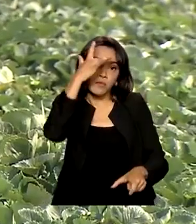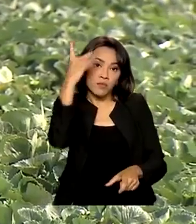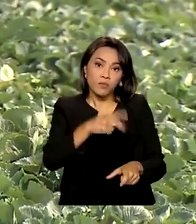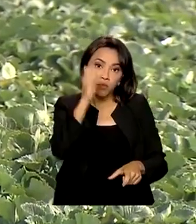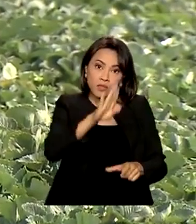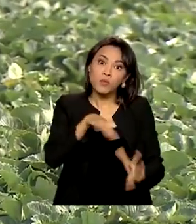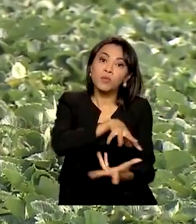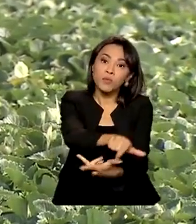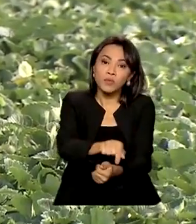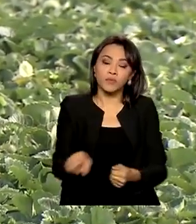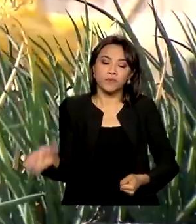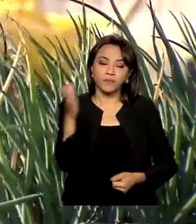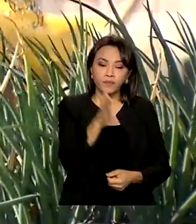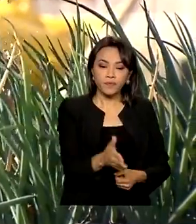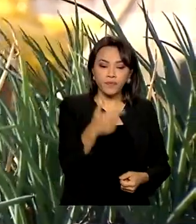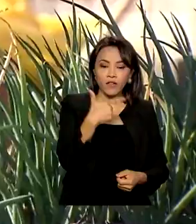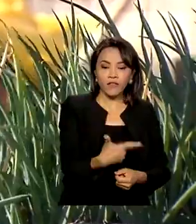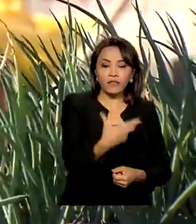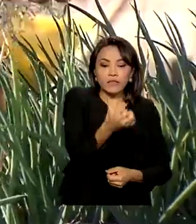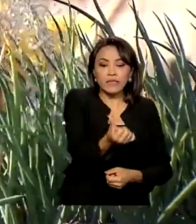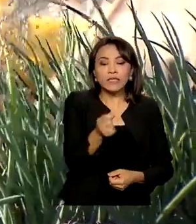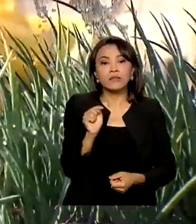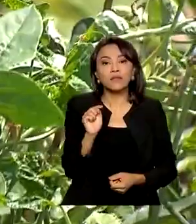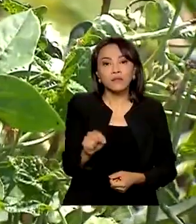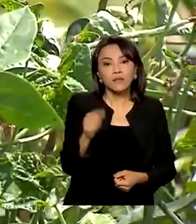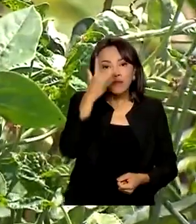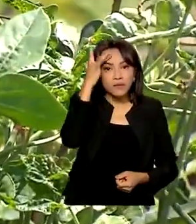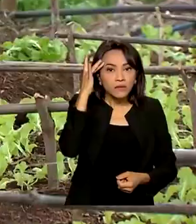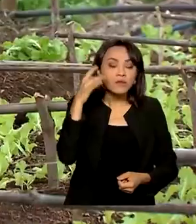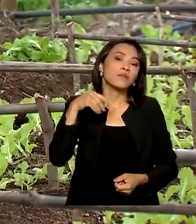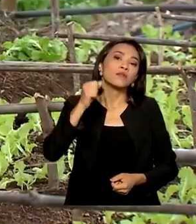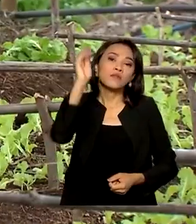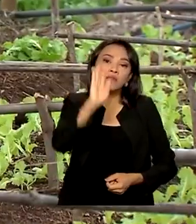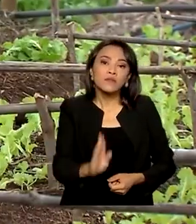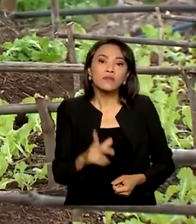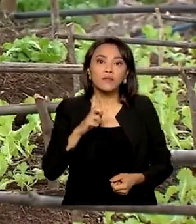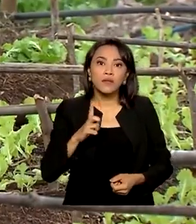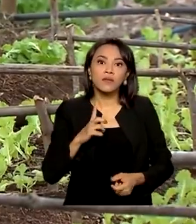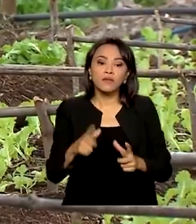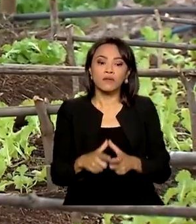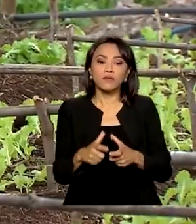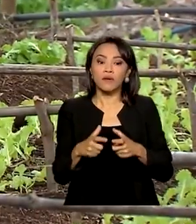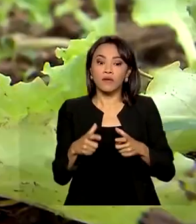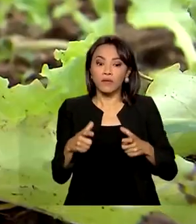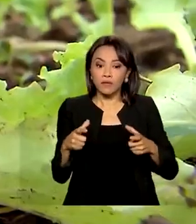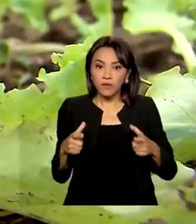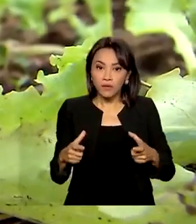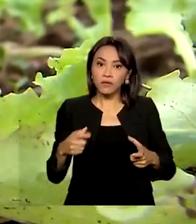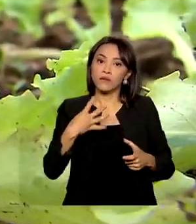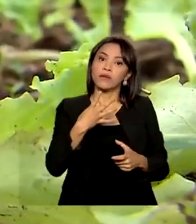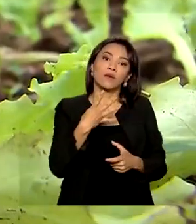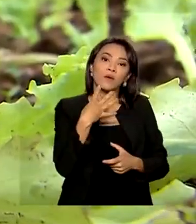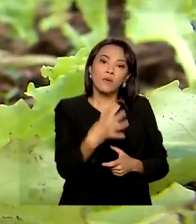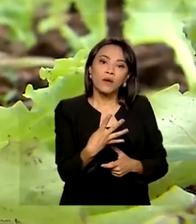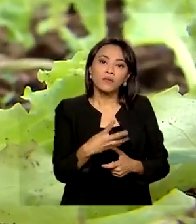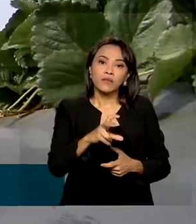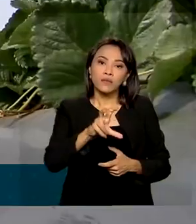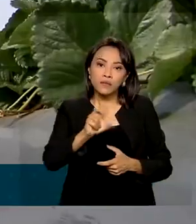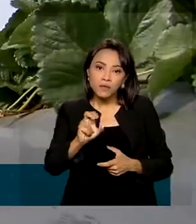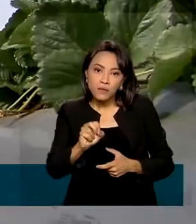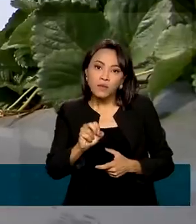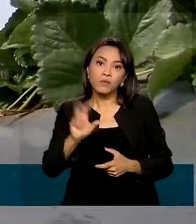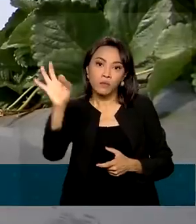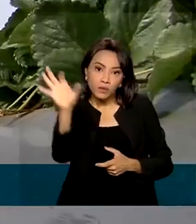Há cerca de 26 mil produtores de orgânicos no país. Houve um crescimento de mais de